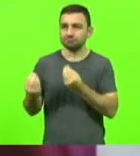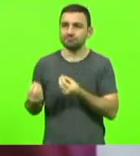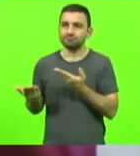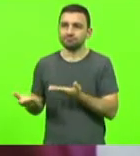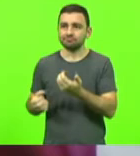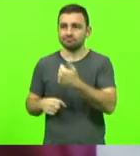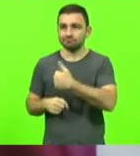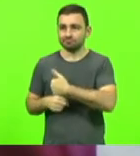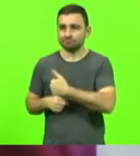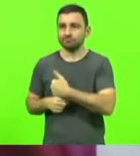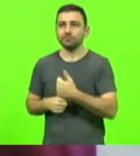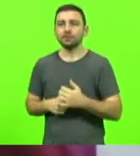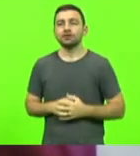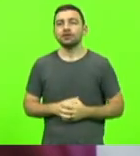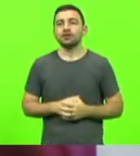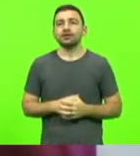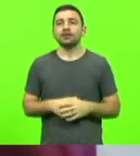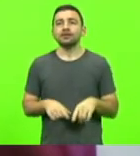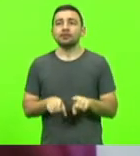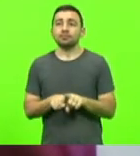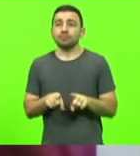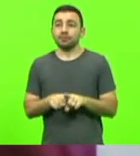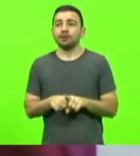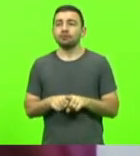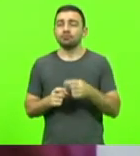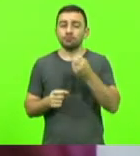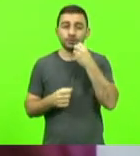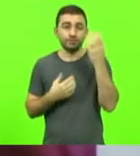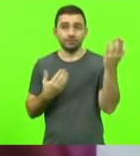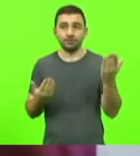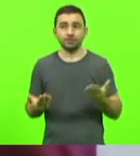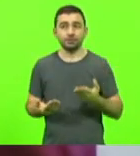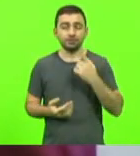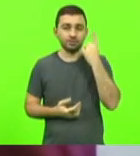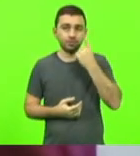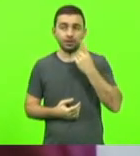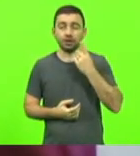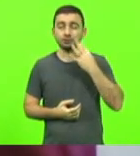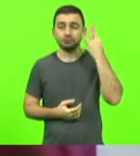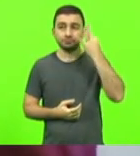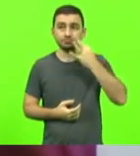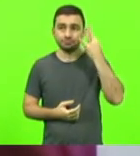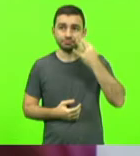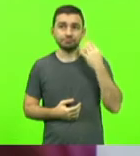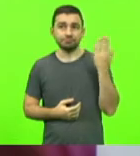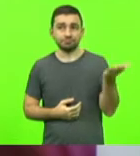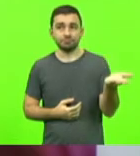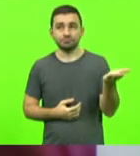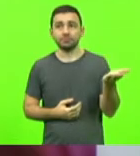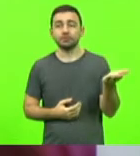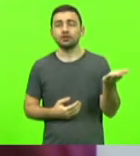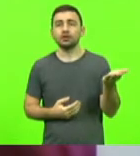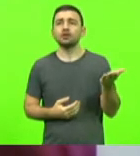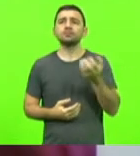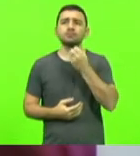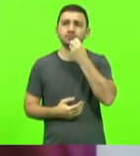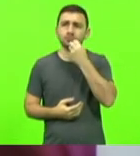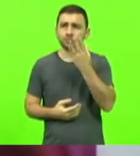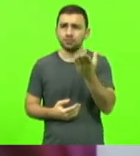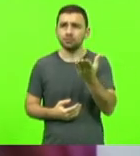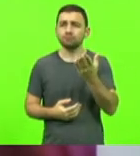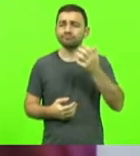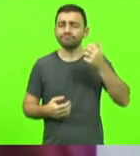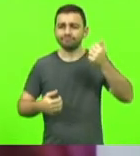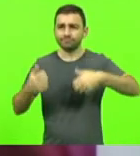desejar boas-vindas na passagem que estiver conosco ao deputado Frigo, no raciocínio perfeito que foi trazido pelo